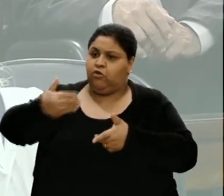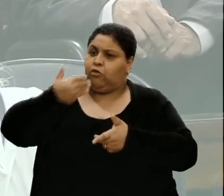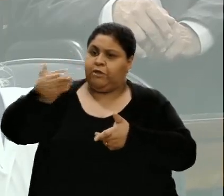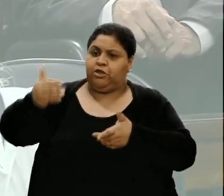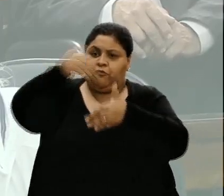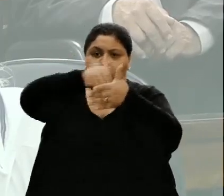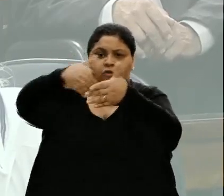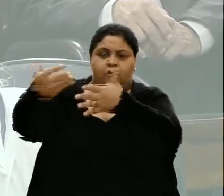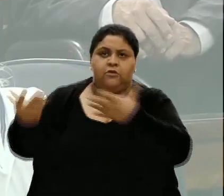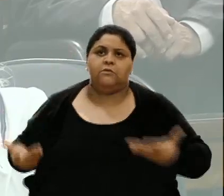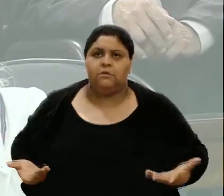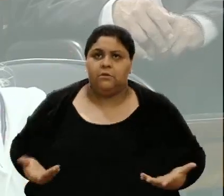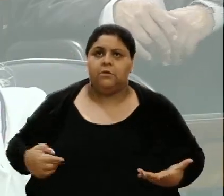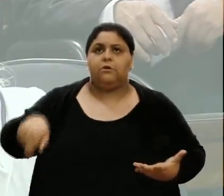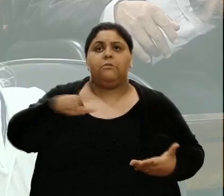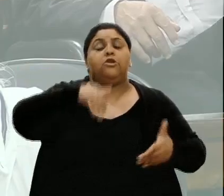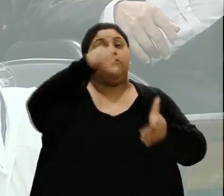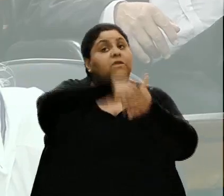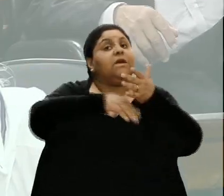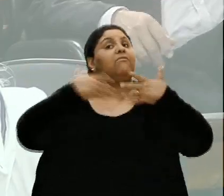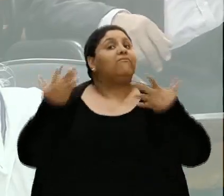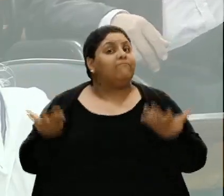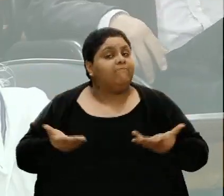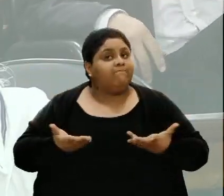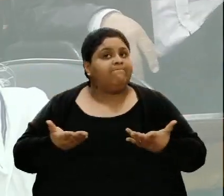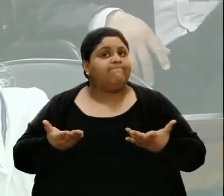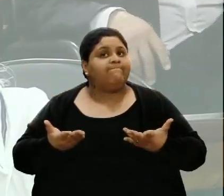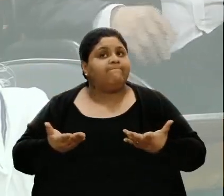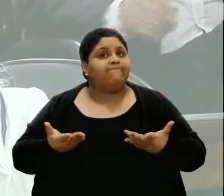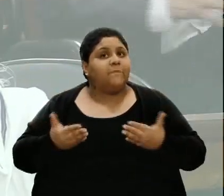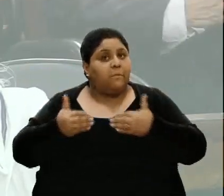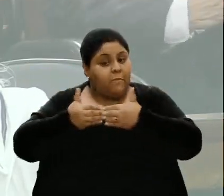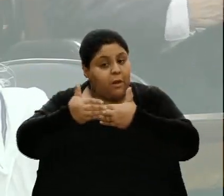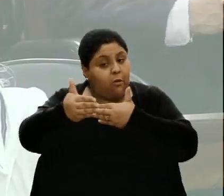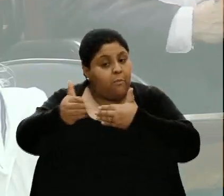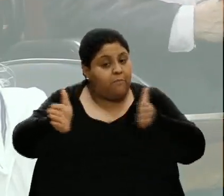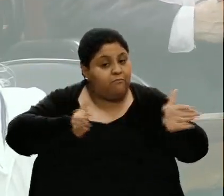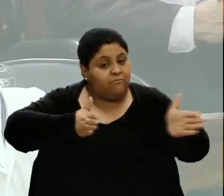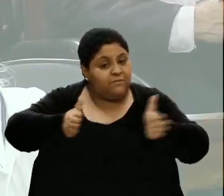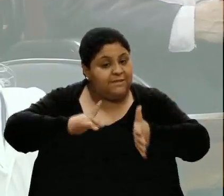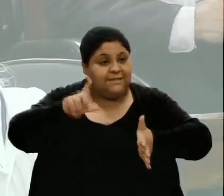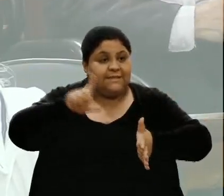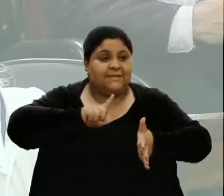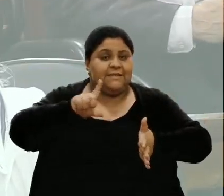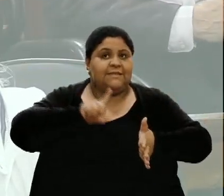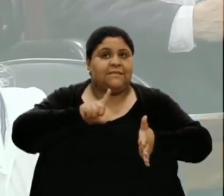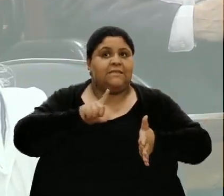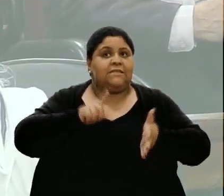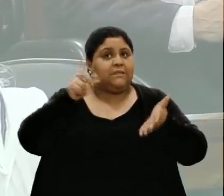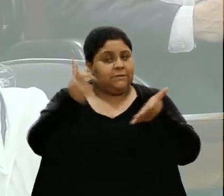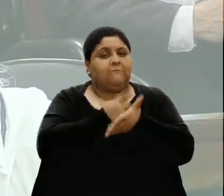Brasil, para a gente votar o quê? Pela prorrogação, porque disseram que tinha um monte de possíveis